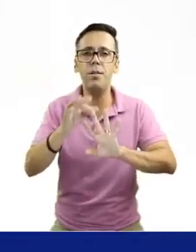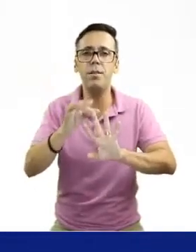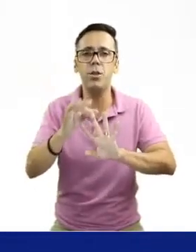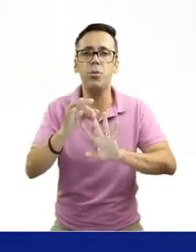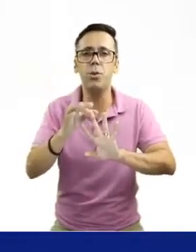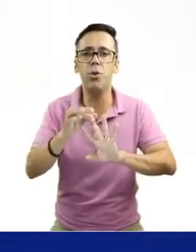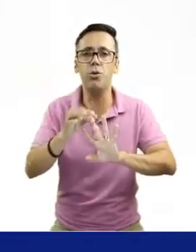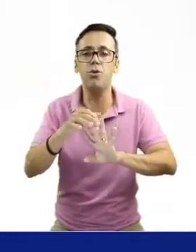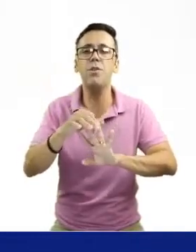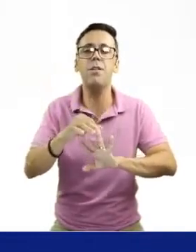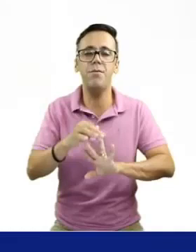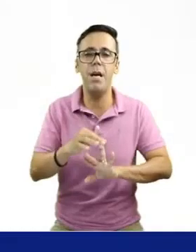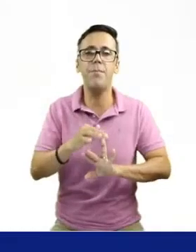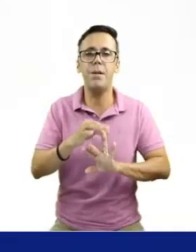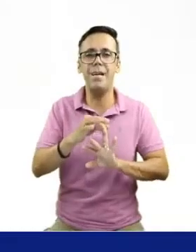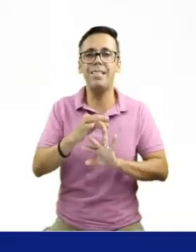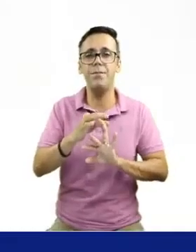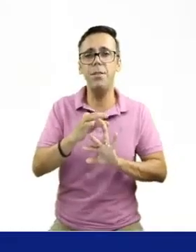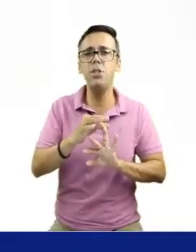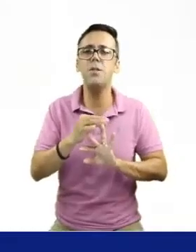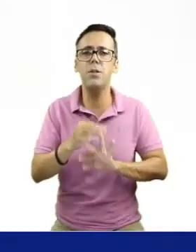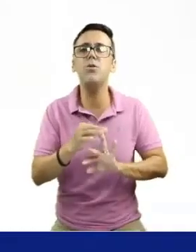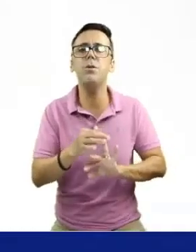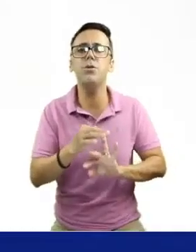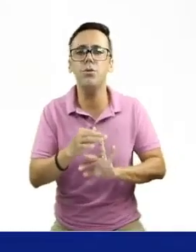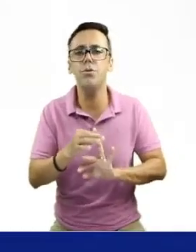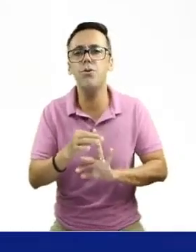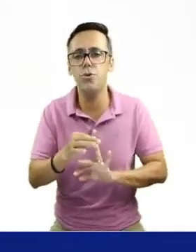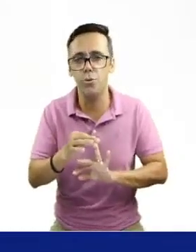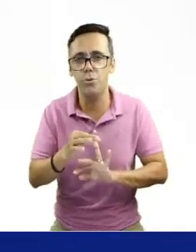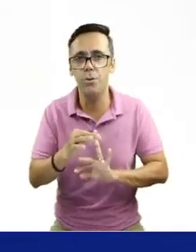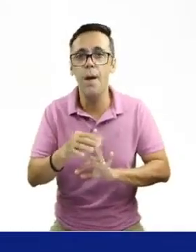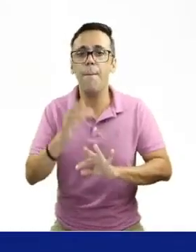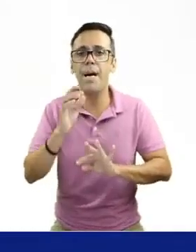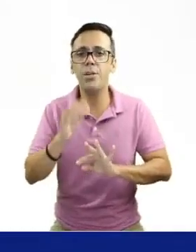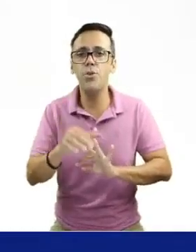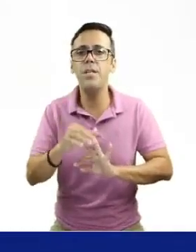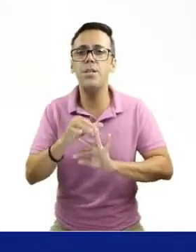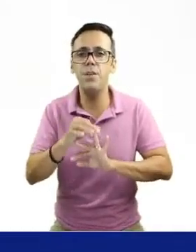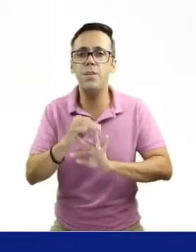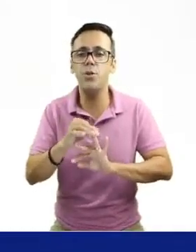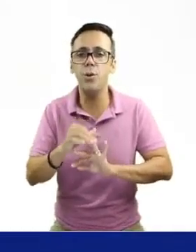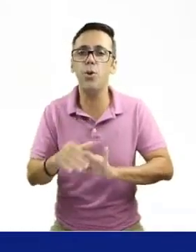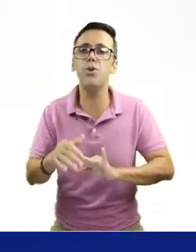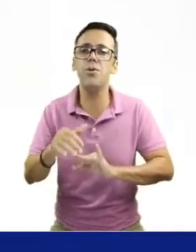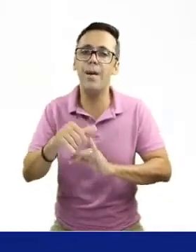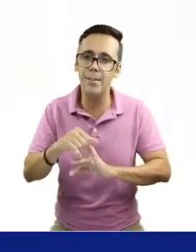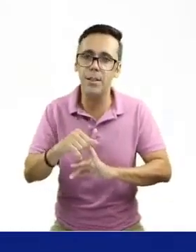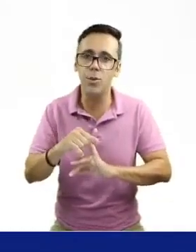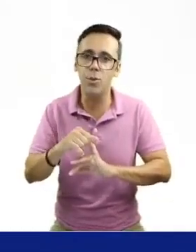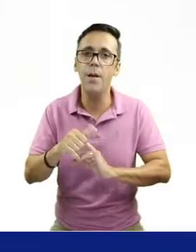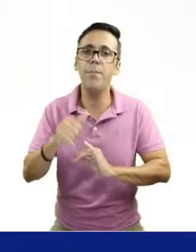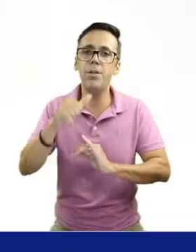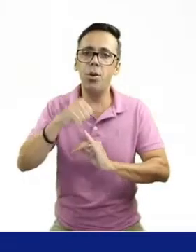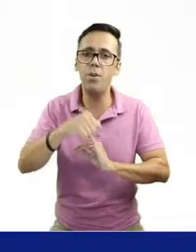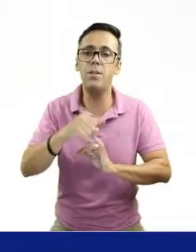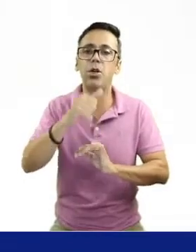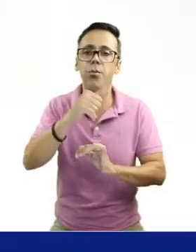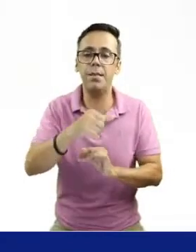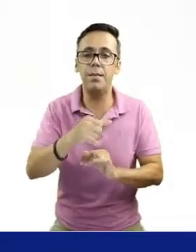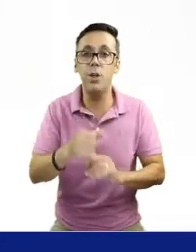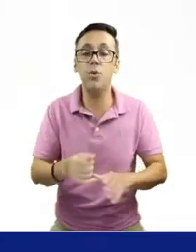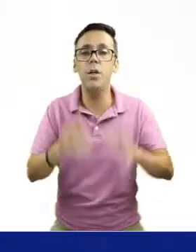passou esses cinco minutos você vai para mais 25 minutos de estudo passou esses 25 minutos mais cinco